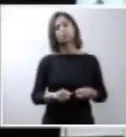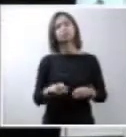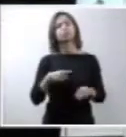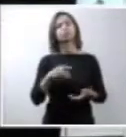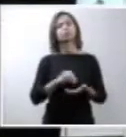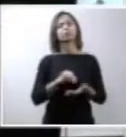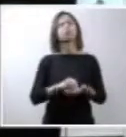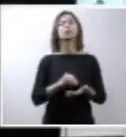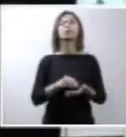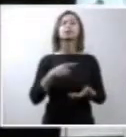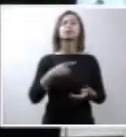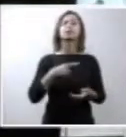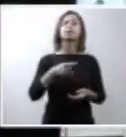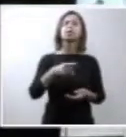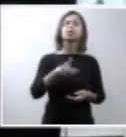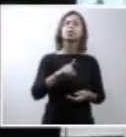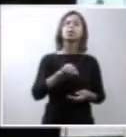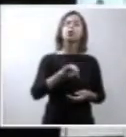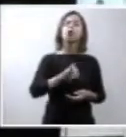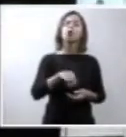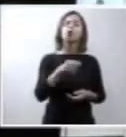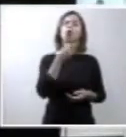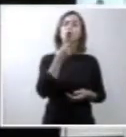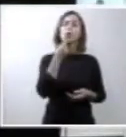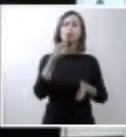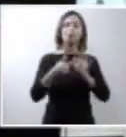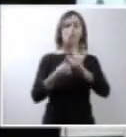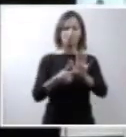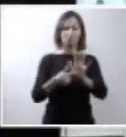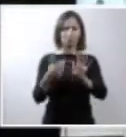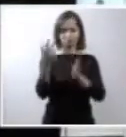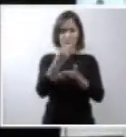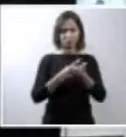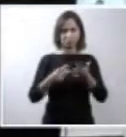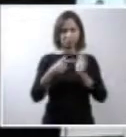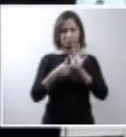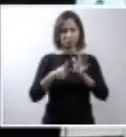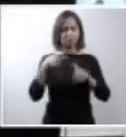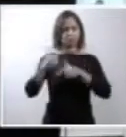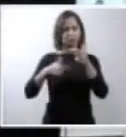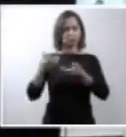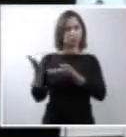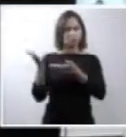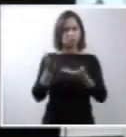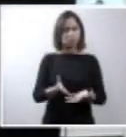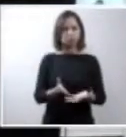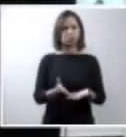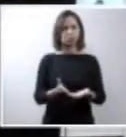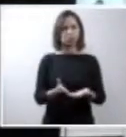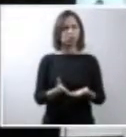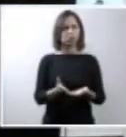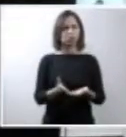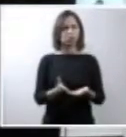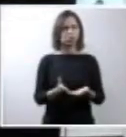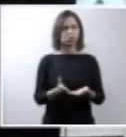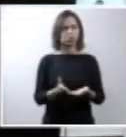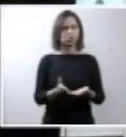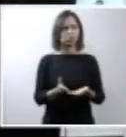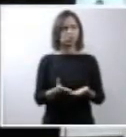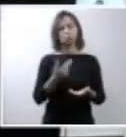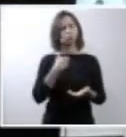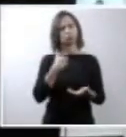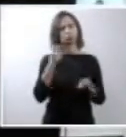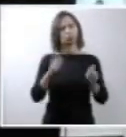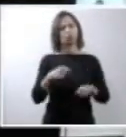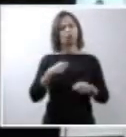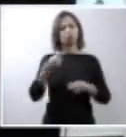O Journal Epidemiology é um jornal que eu coloquei aí, que traz um trabalho sobre esses, mas eu poderia ficar falando muito tempo